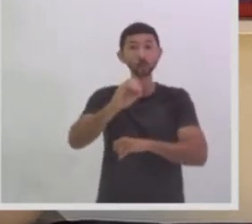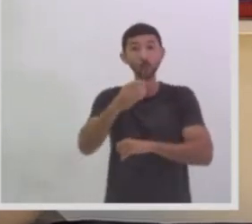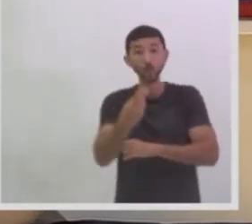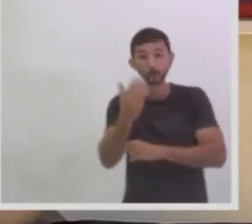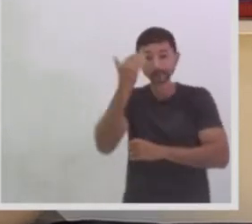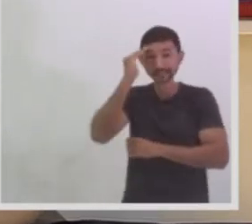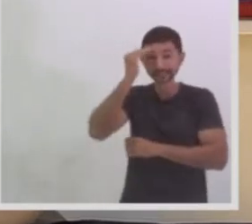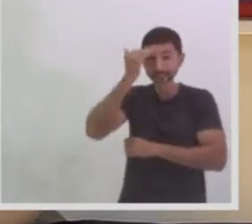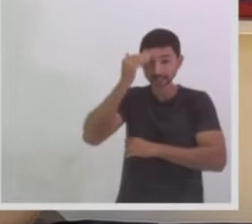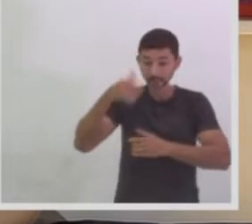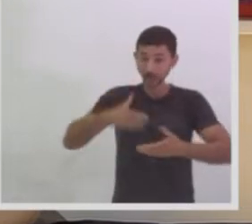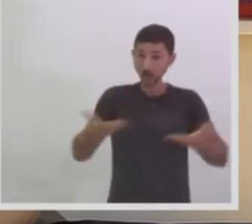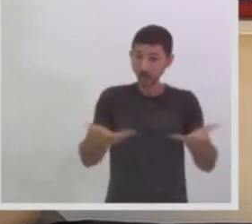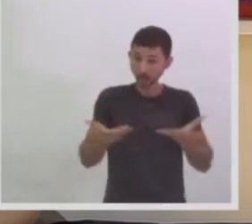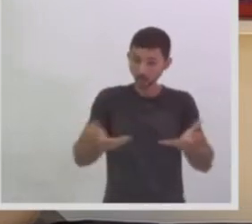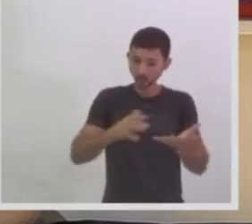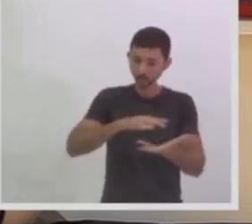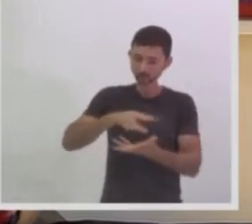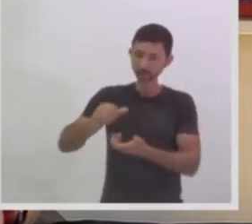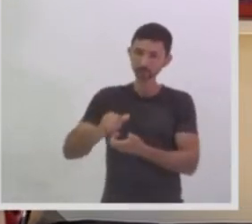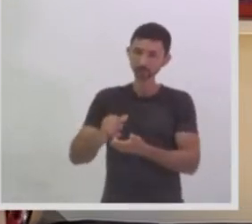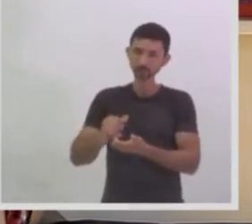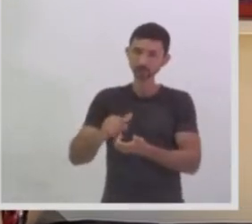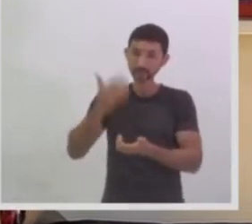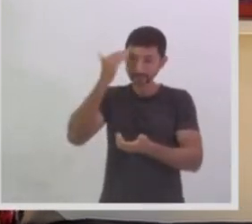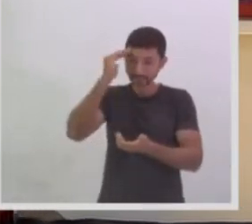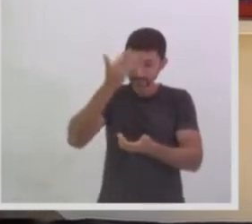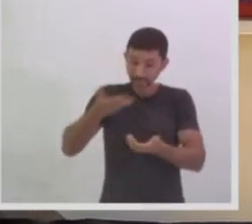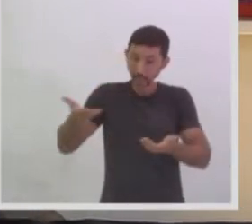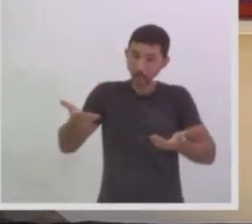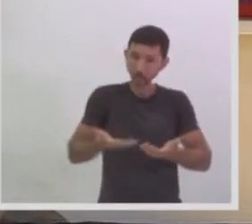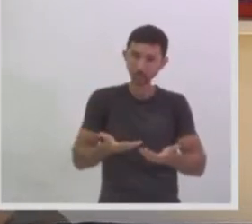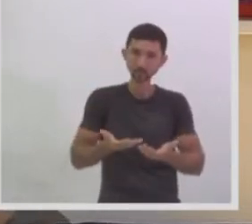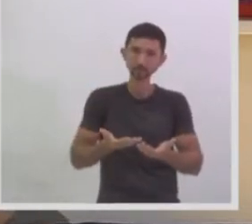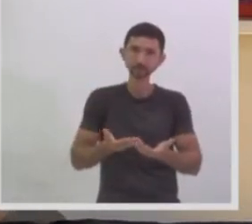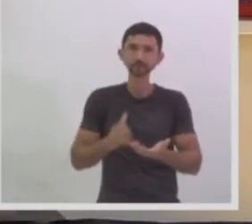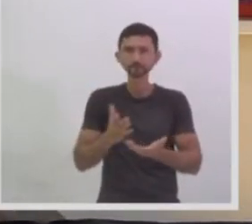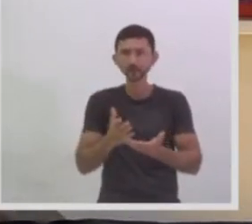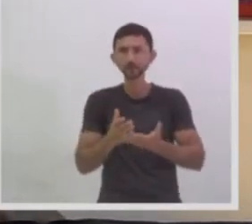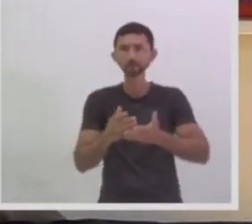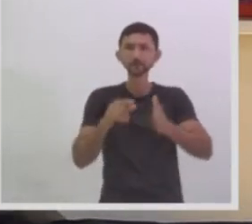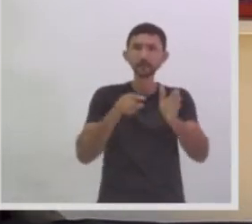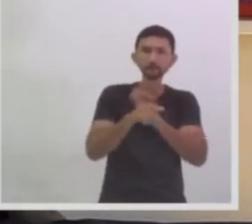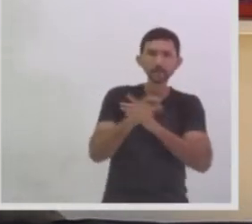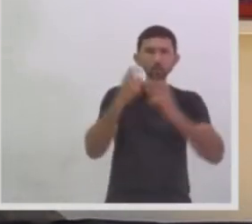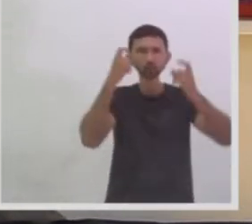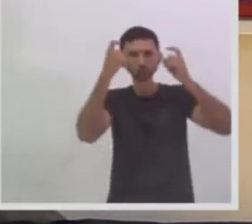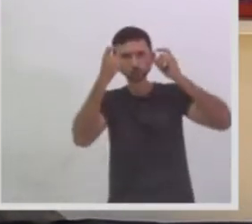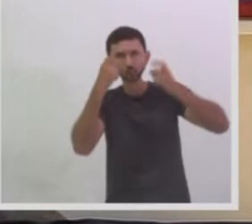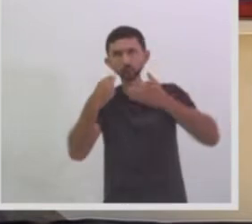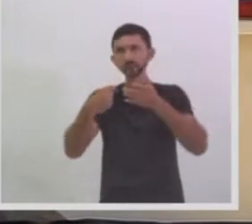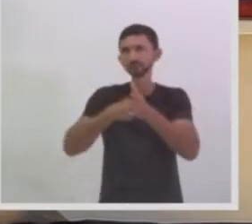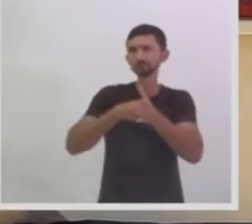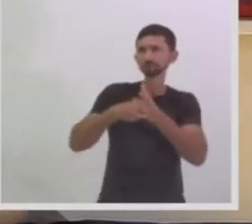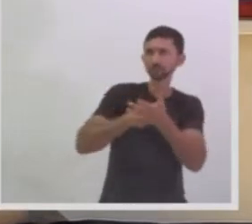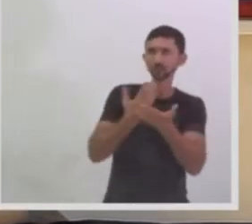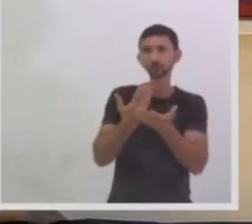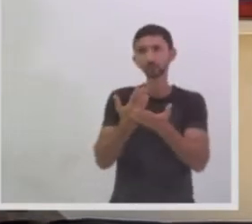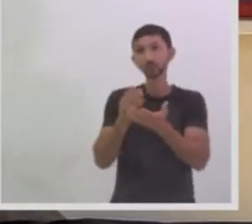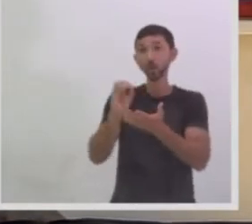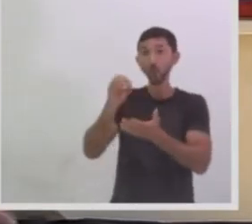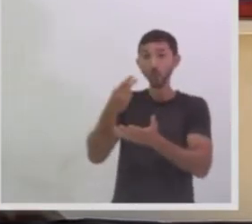mundo no qual nós vivemos. Tá? Então, essas perguntas que você sempre se fez ou vai fazer algum